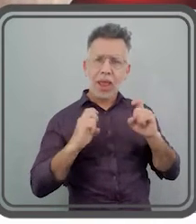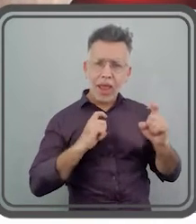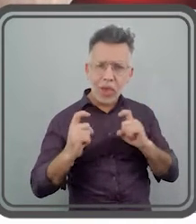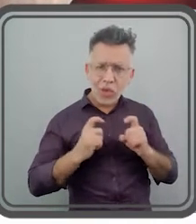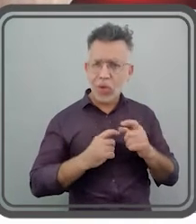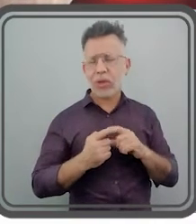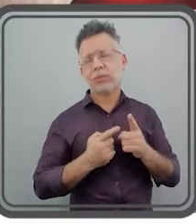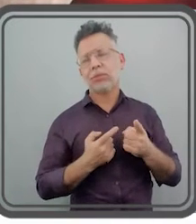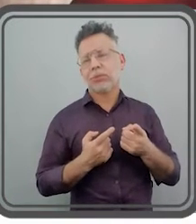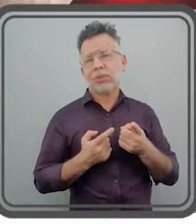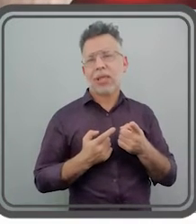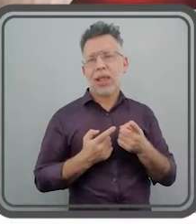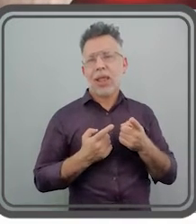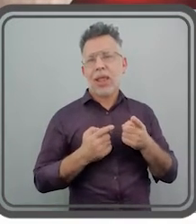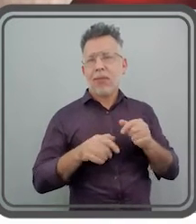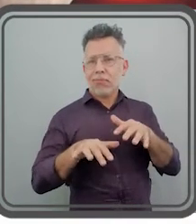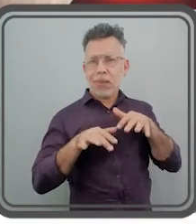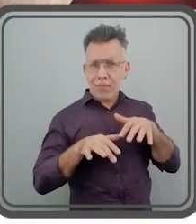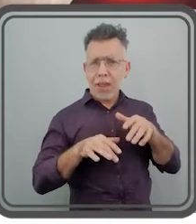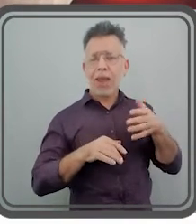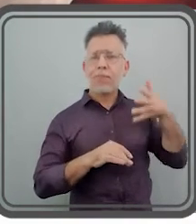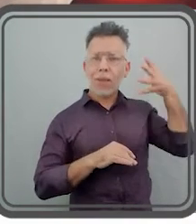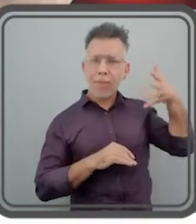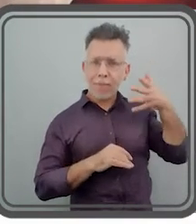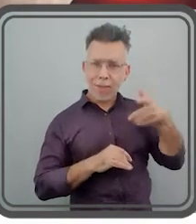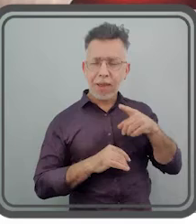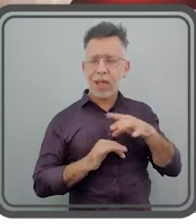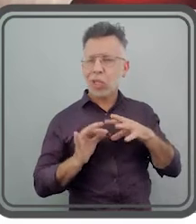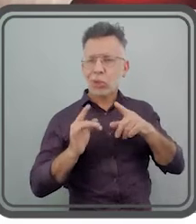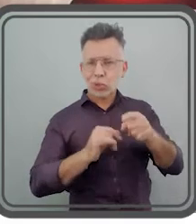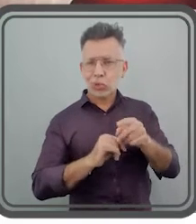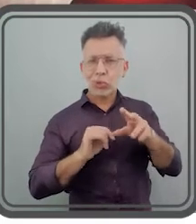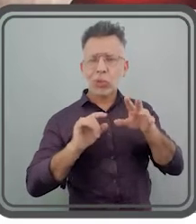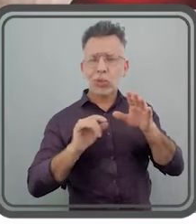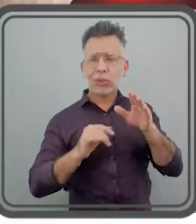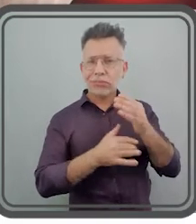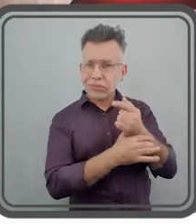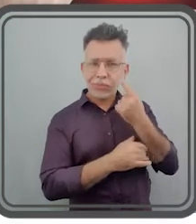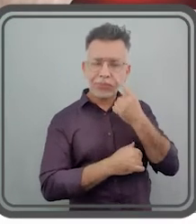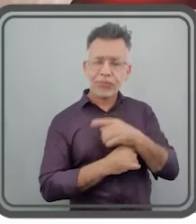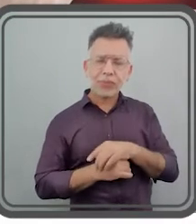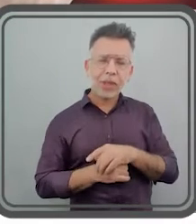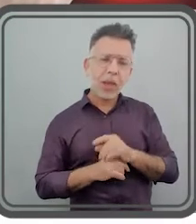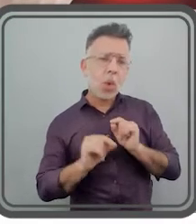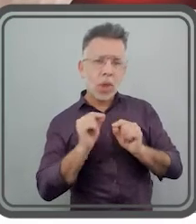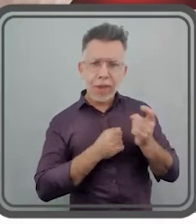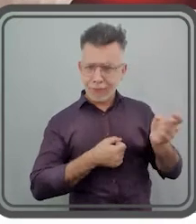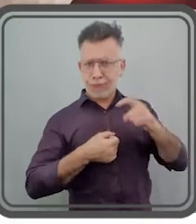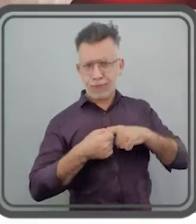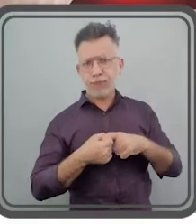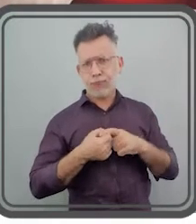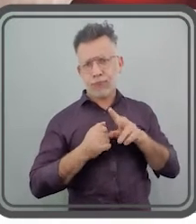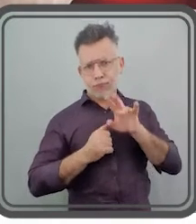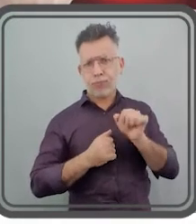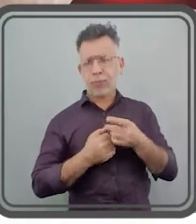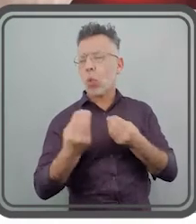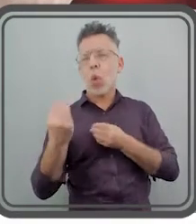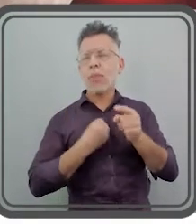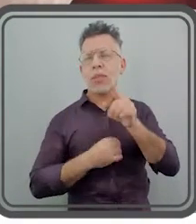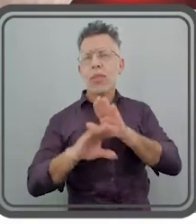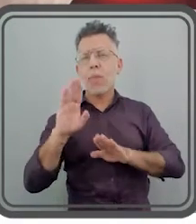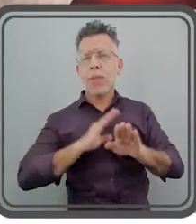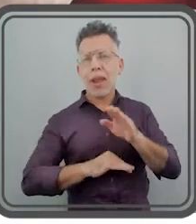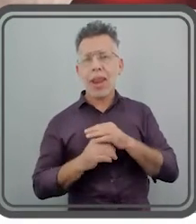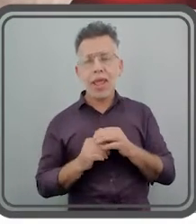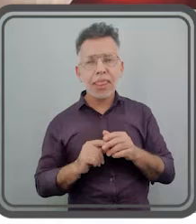todas essas tecnologias gringas que nós trabalhamos empresas internacionais estamos acostumados a falar é que que vão retomar conversas